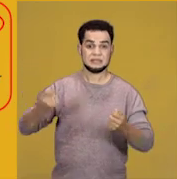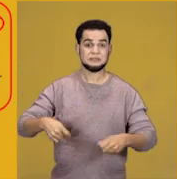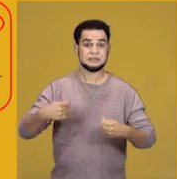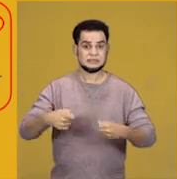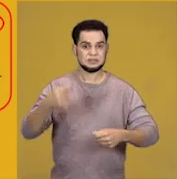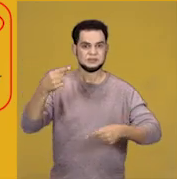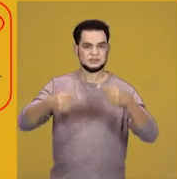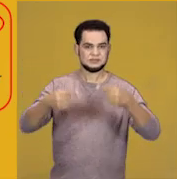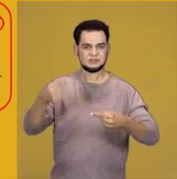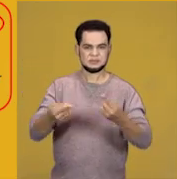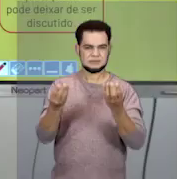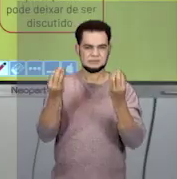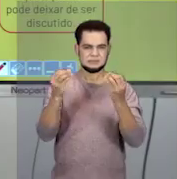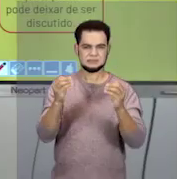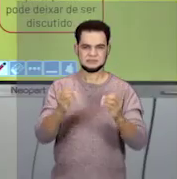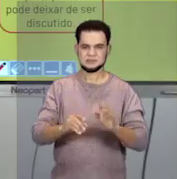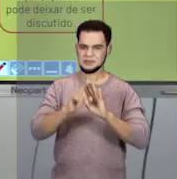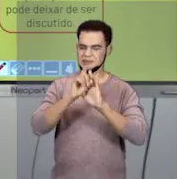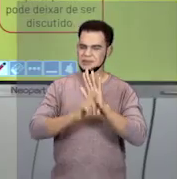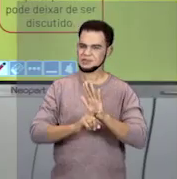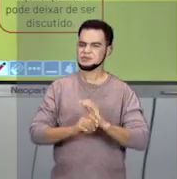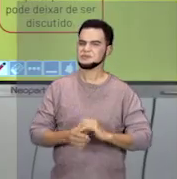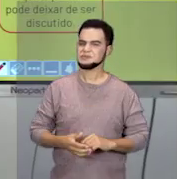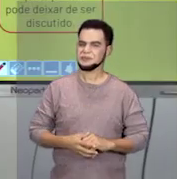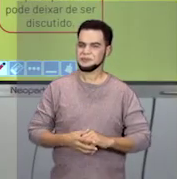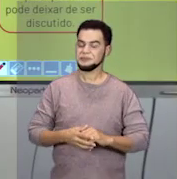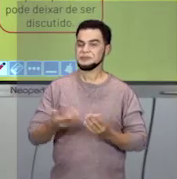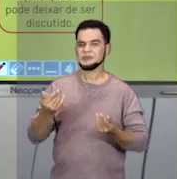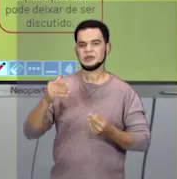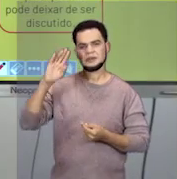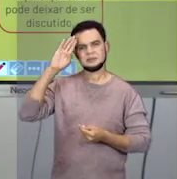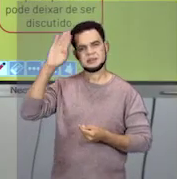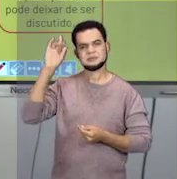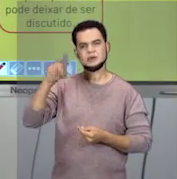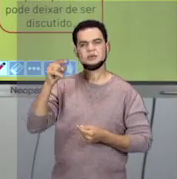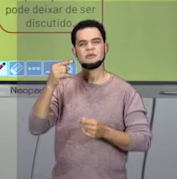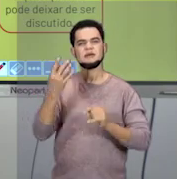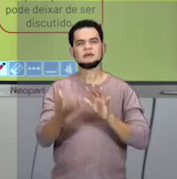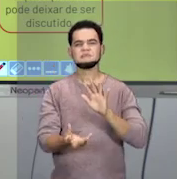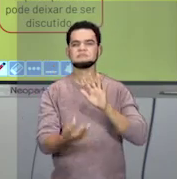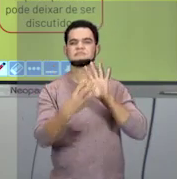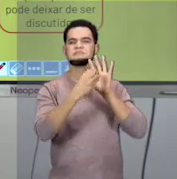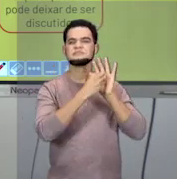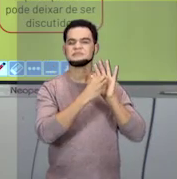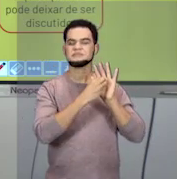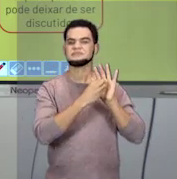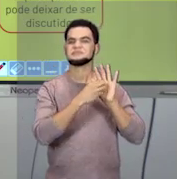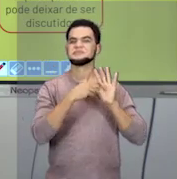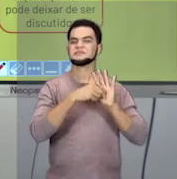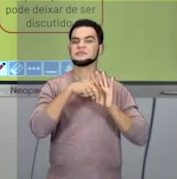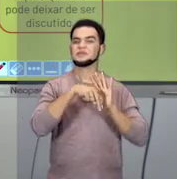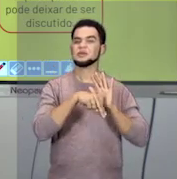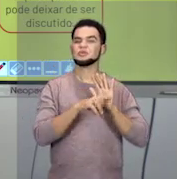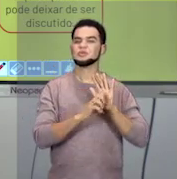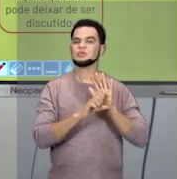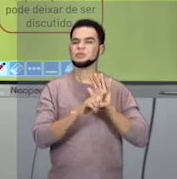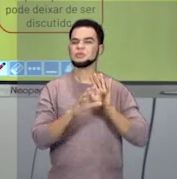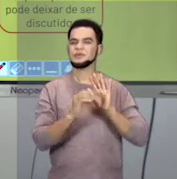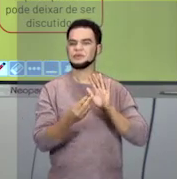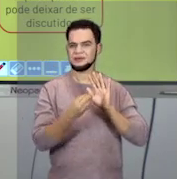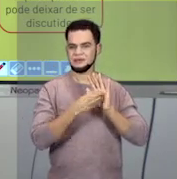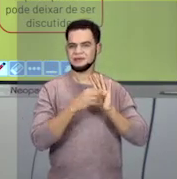discutido. O assunto central é o núcleo. Ele é a parte mais importante deste